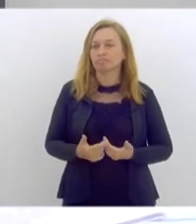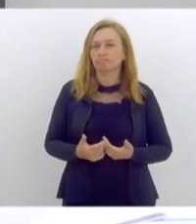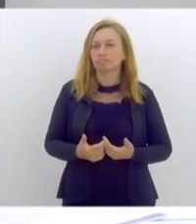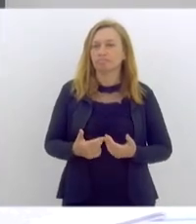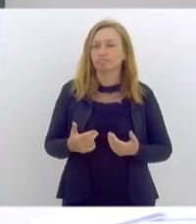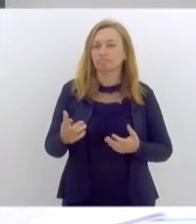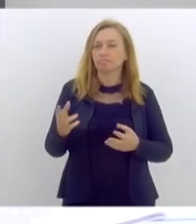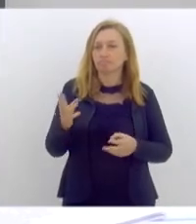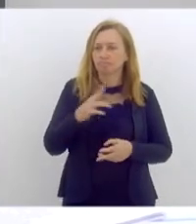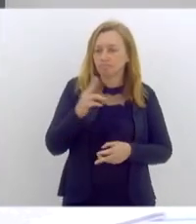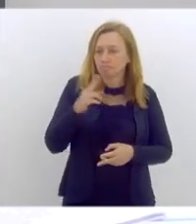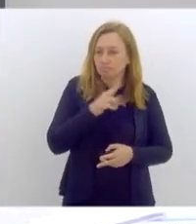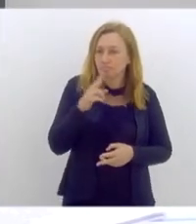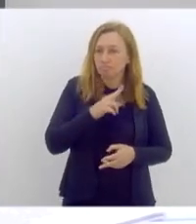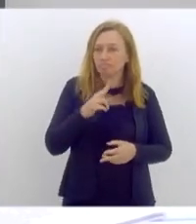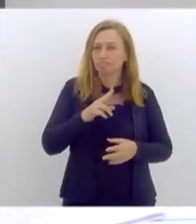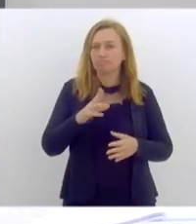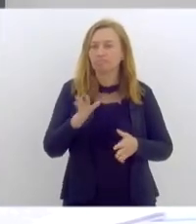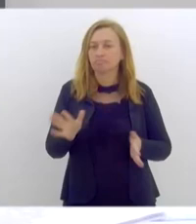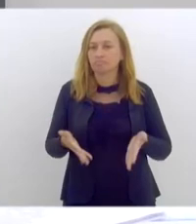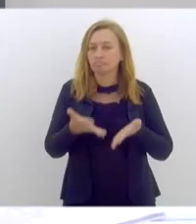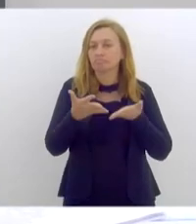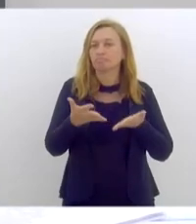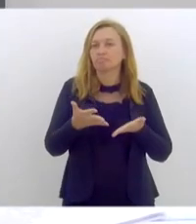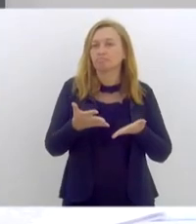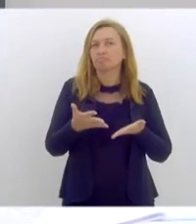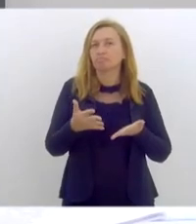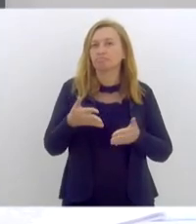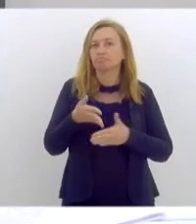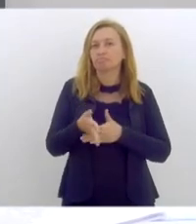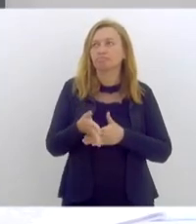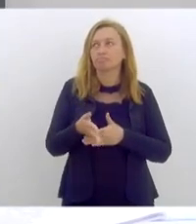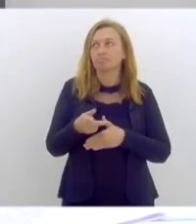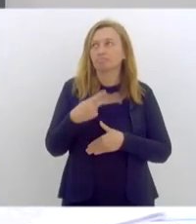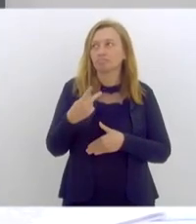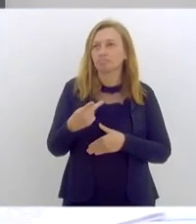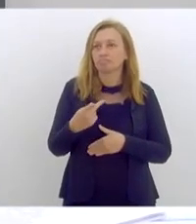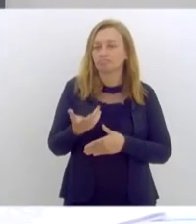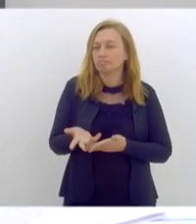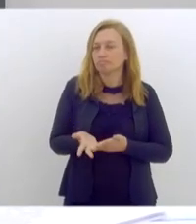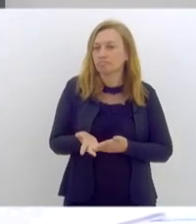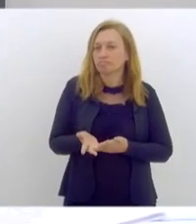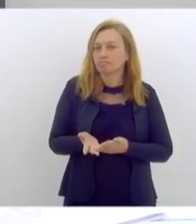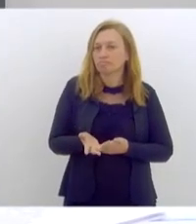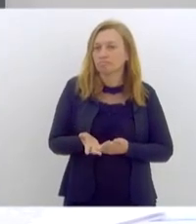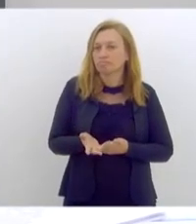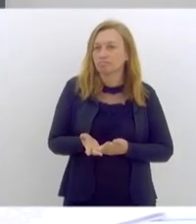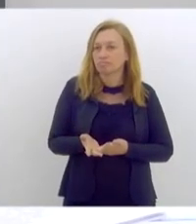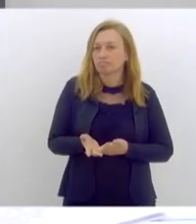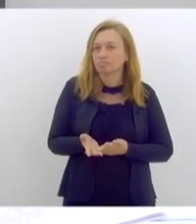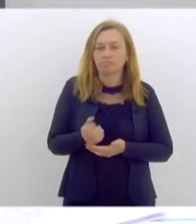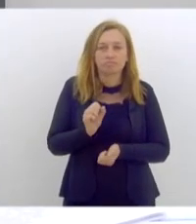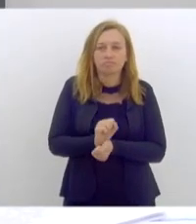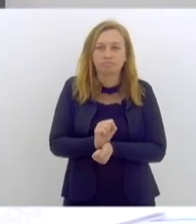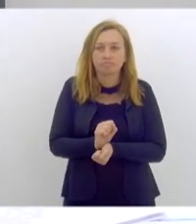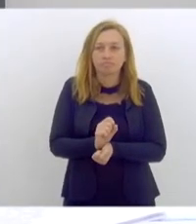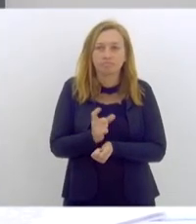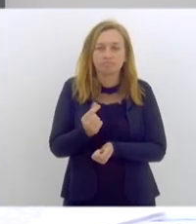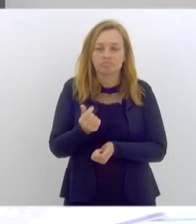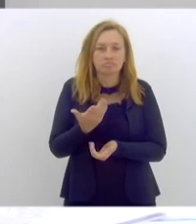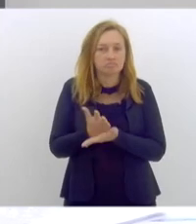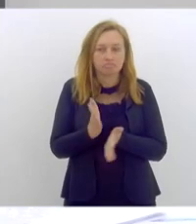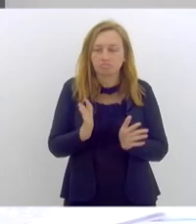se mobiliza fica entusiasmado aí chega e diz assim parou o dinheiro acabou